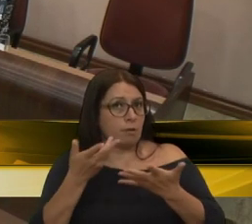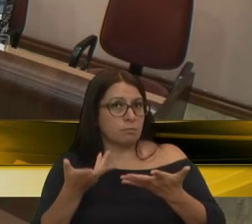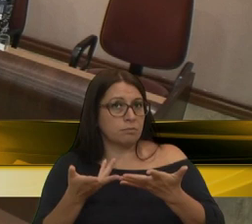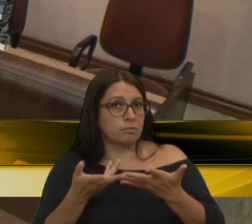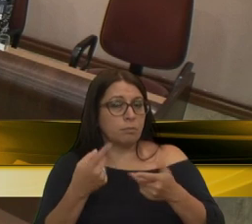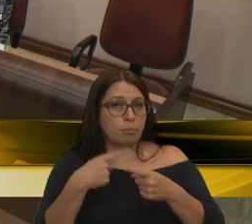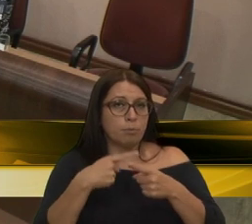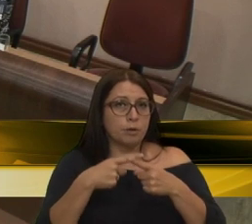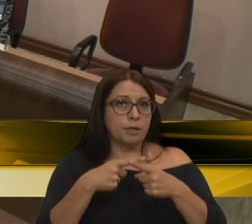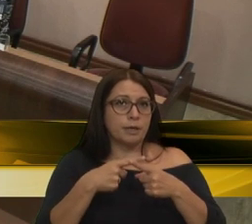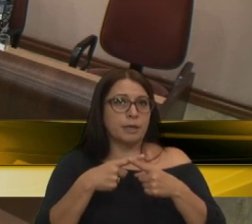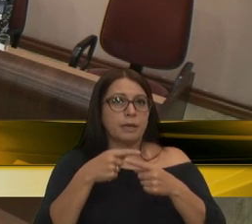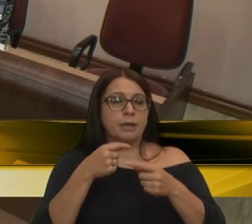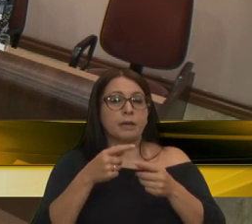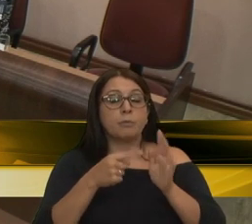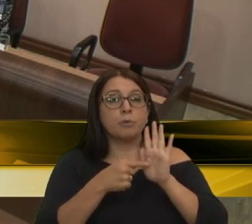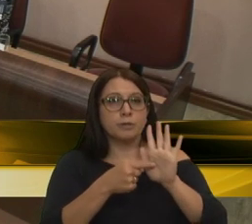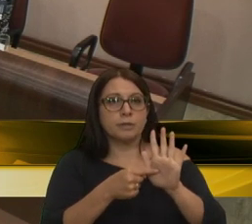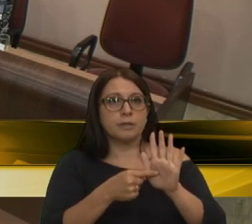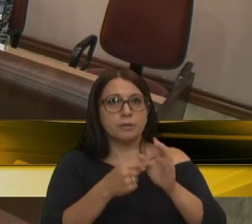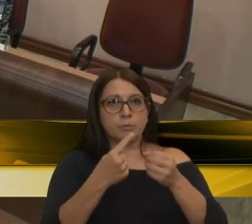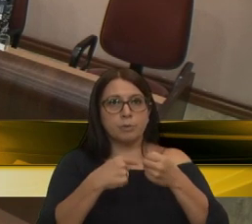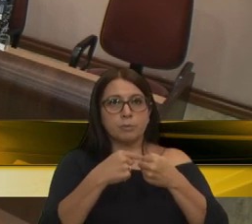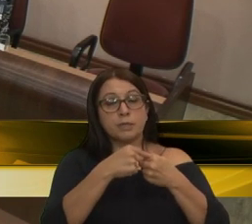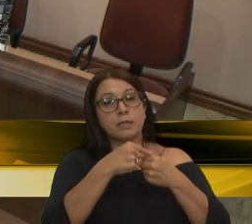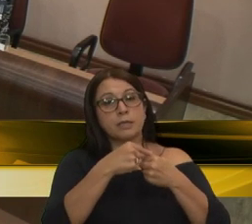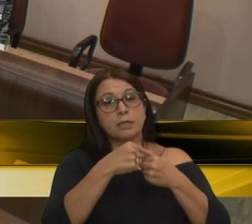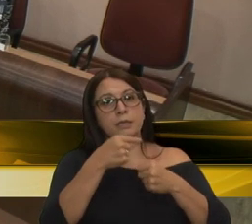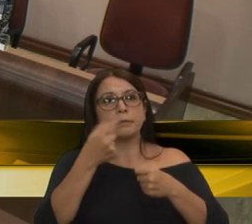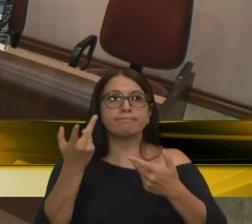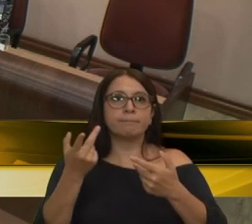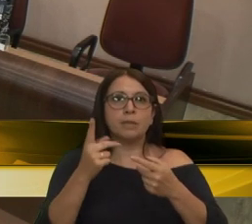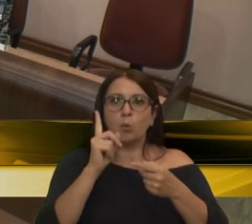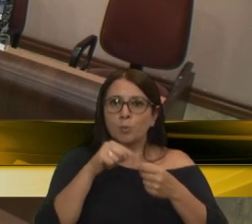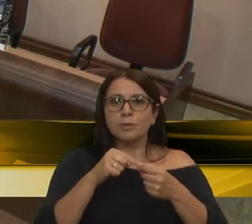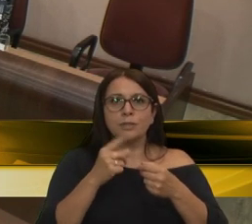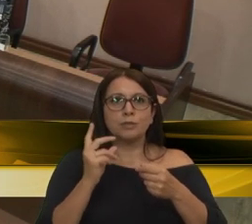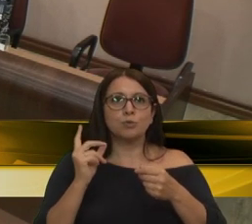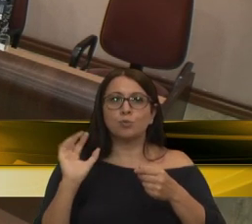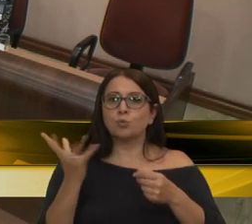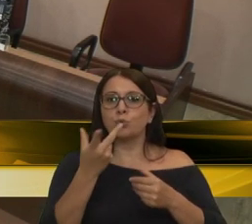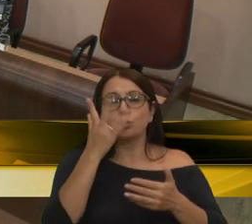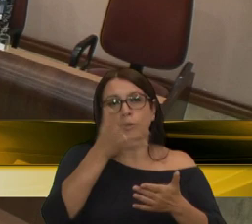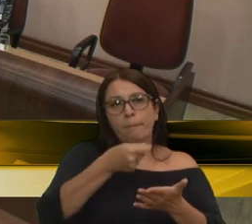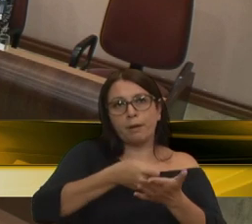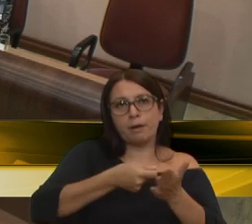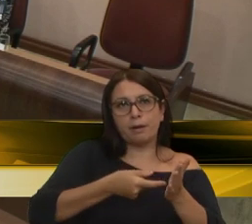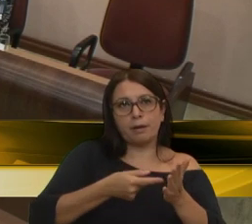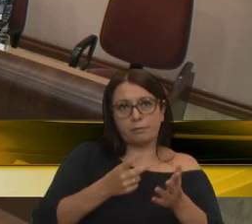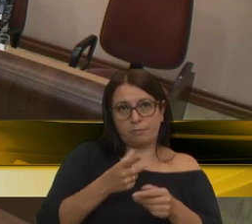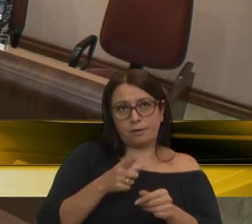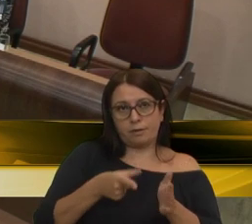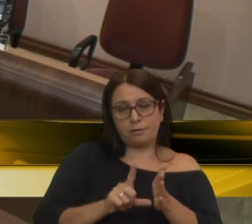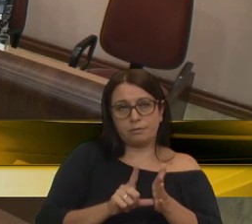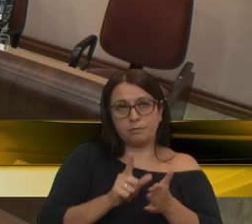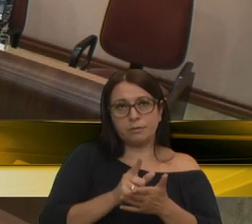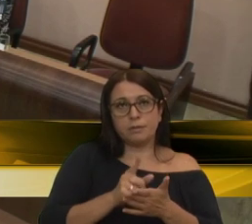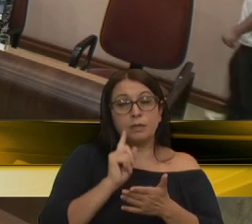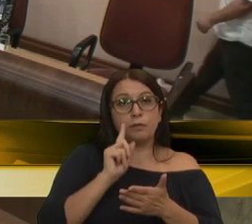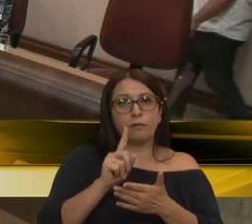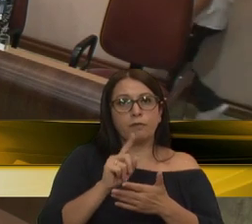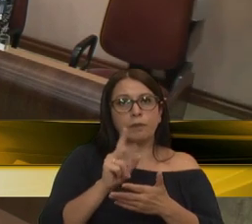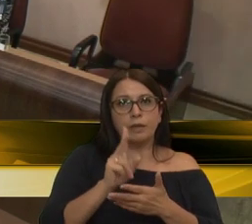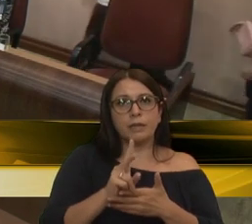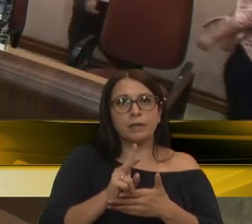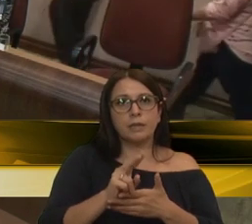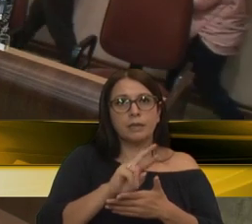os embargos de execução apresentados pelo município discutiriam todo o montante executado. Notem, Vossas Excelências, como o ministro